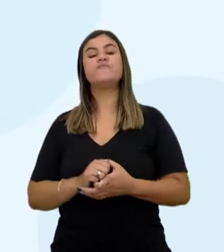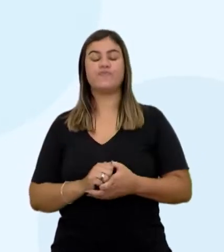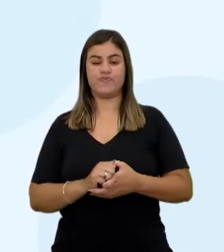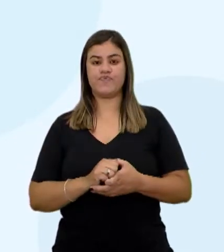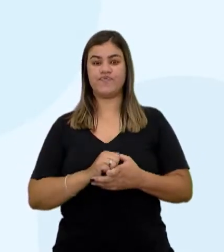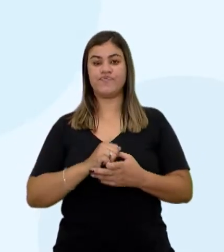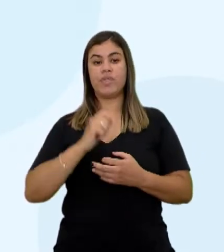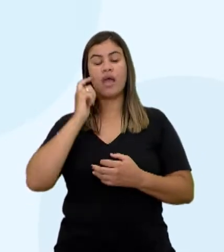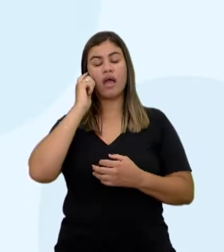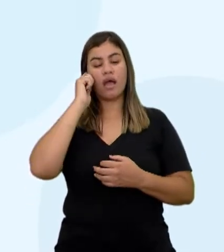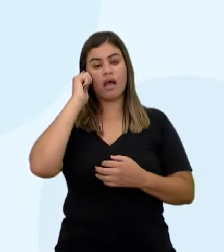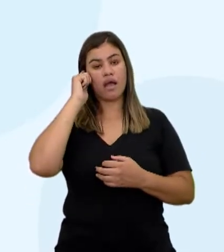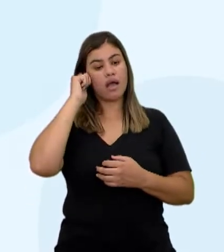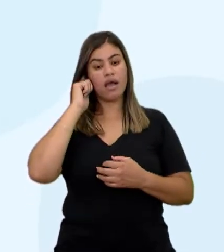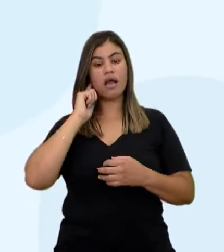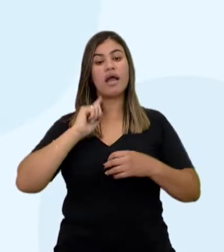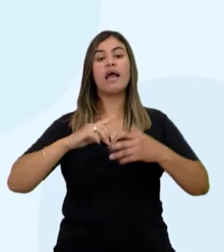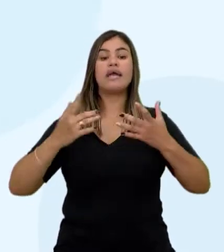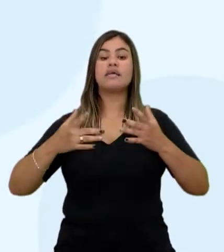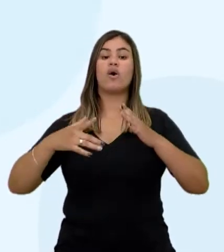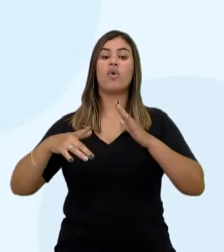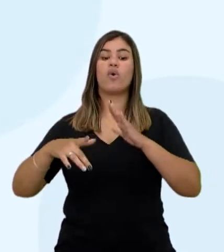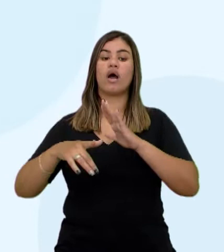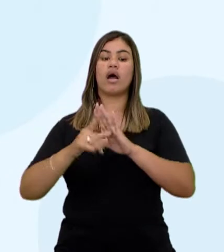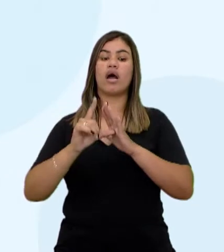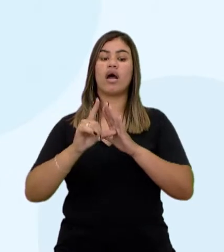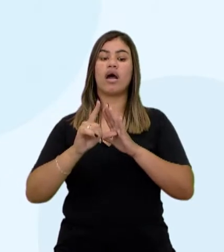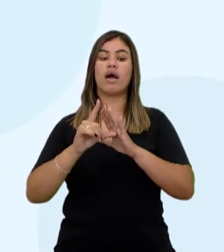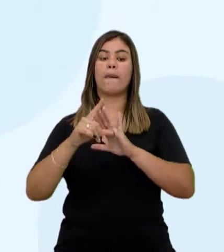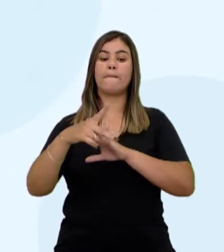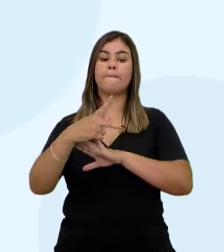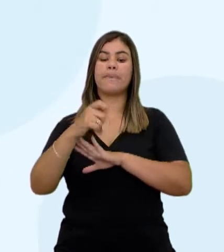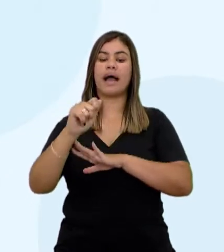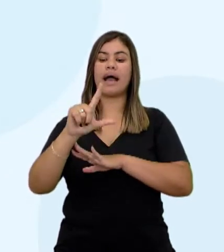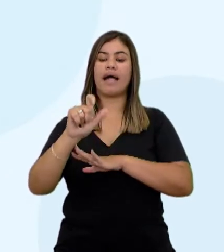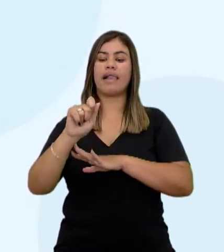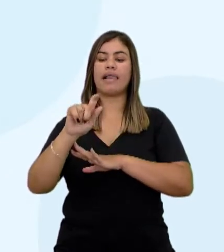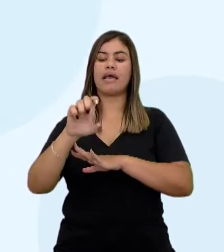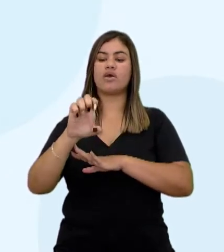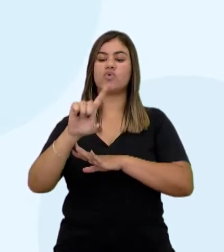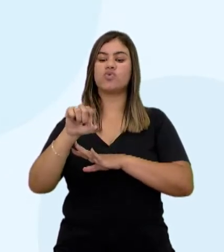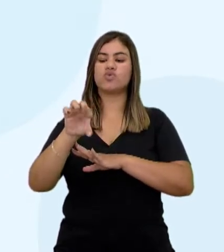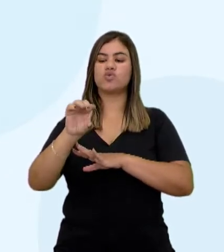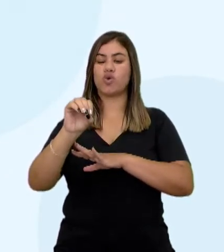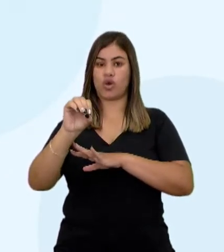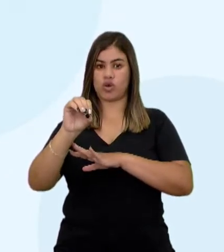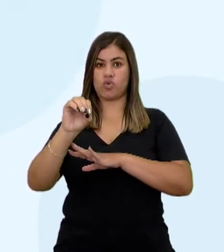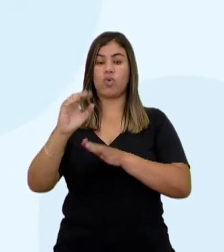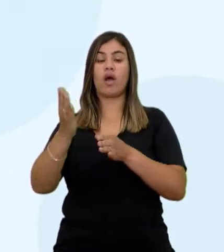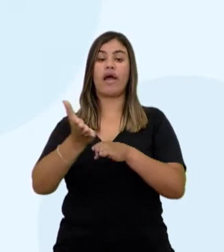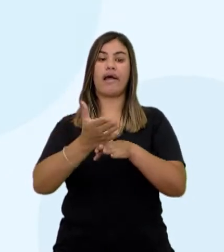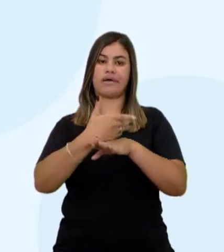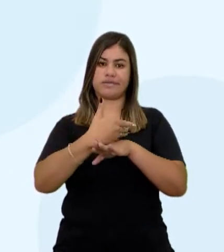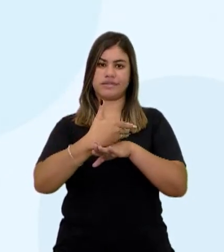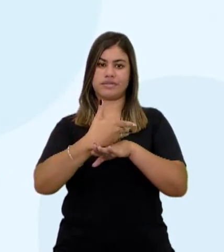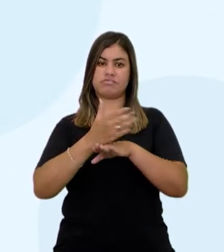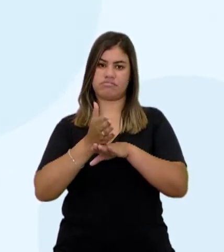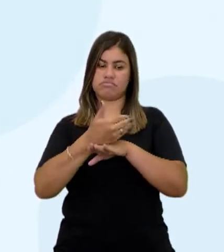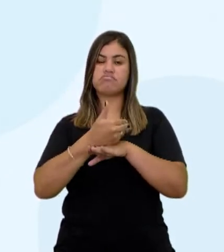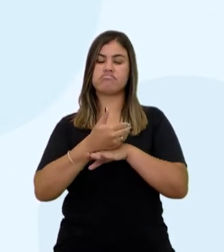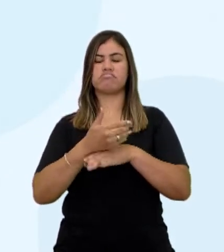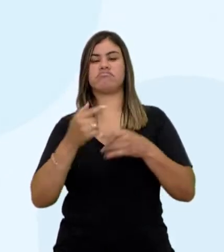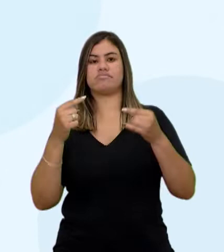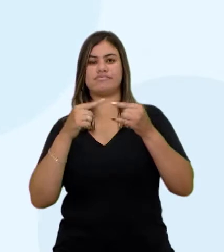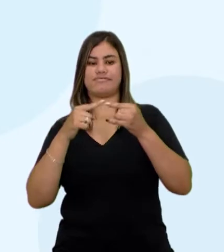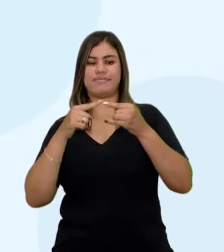primeiro período do Paleozoico, que é chamado aí de período cambriano, como vocês estão vendo aí, né,